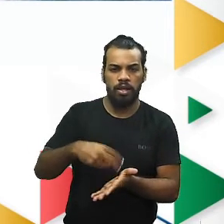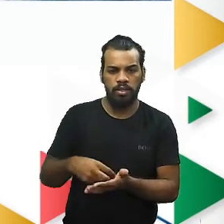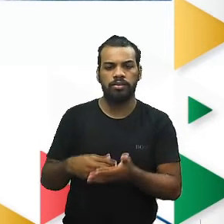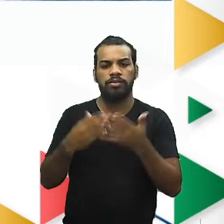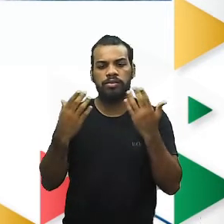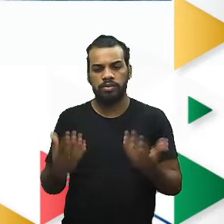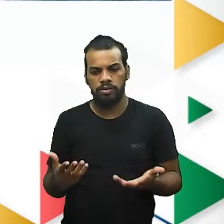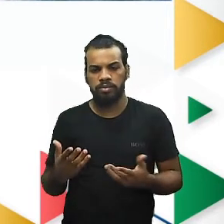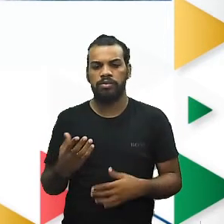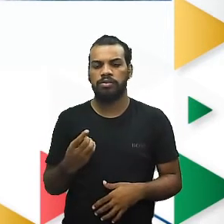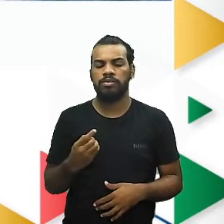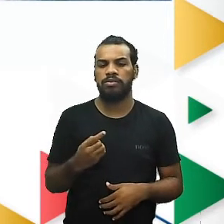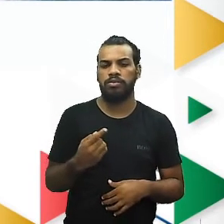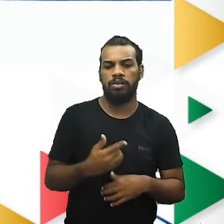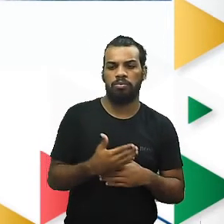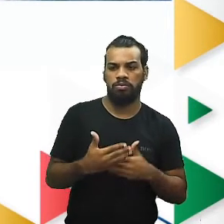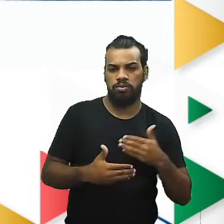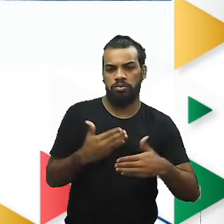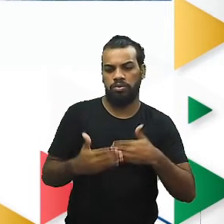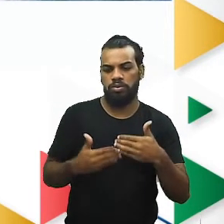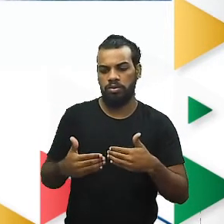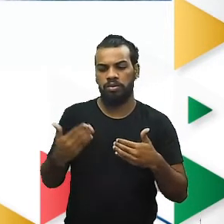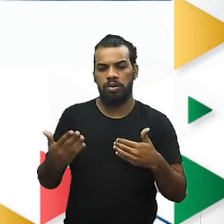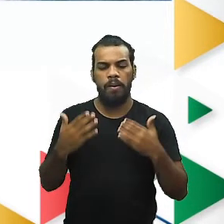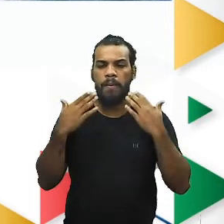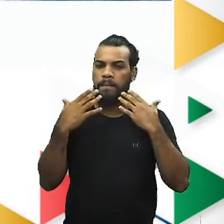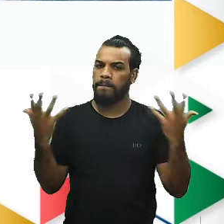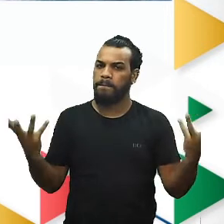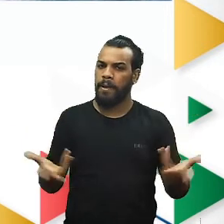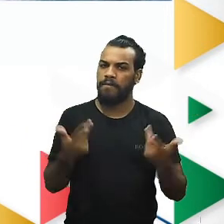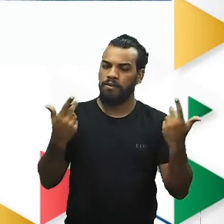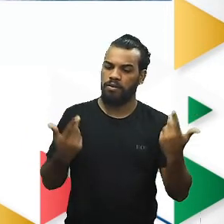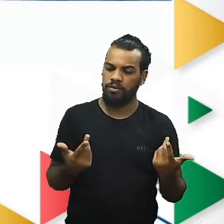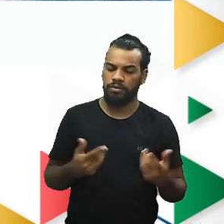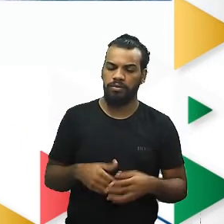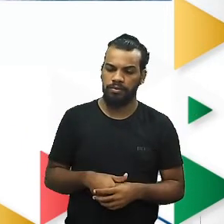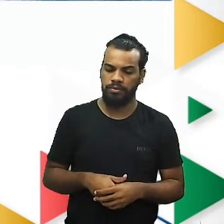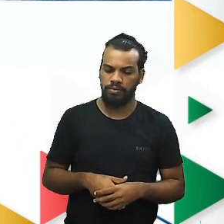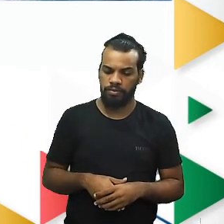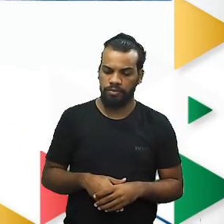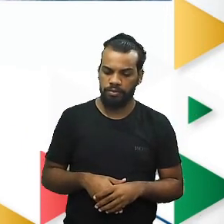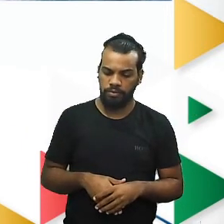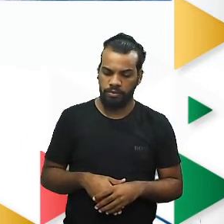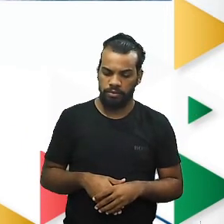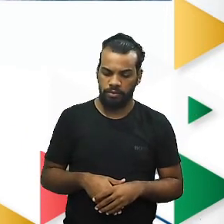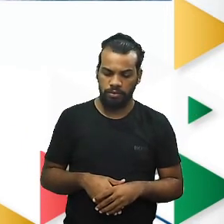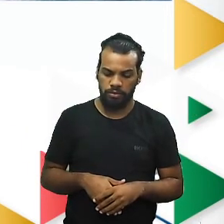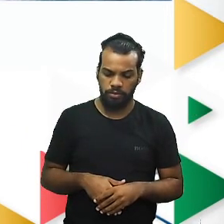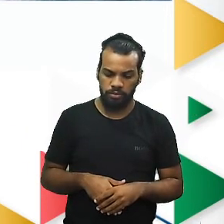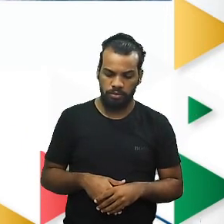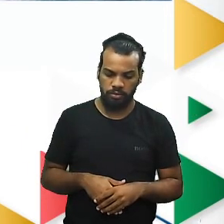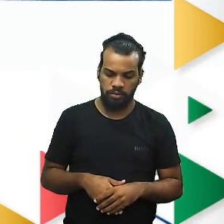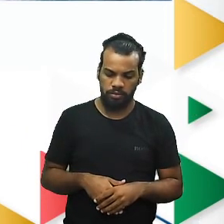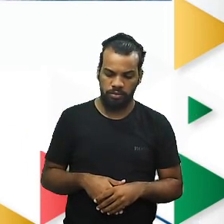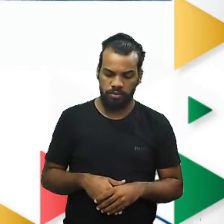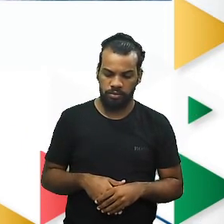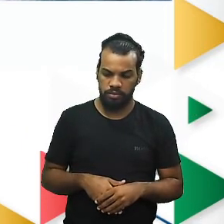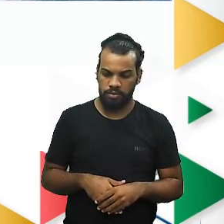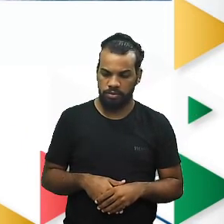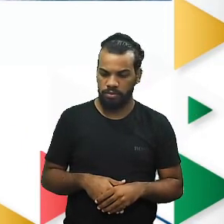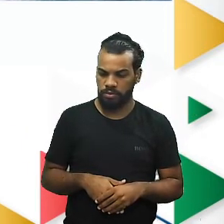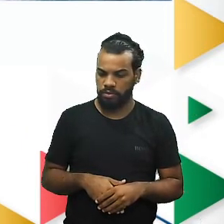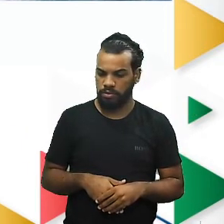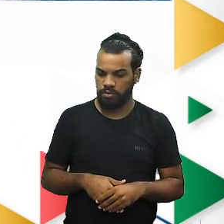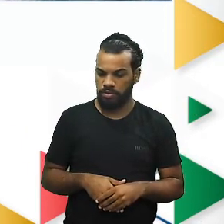foi gravado numa sequência só, né, então assim, maravilhoso, que foi feito por Gene Kelly. Também Os Homens Preferem as Louras,